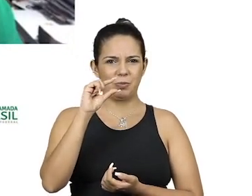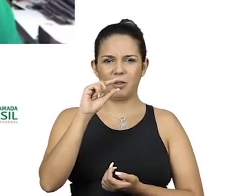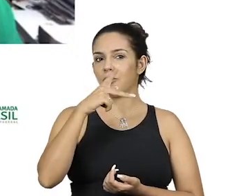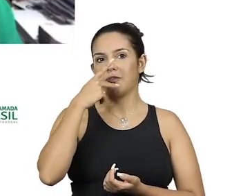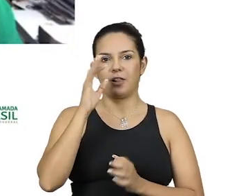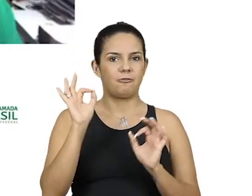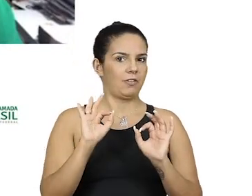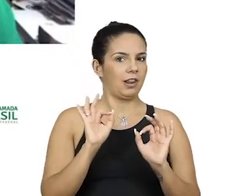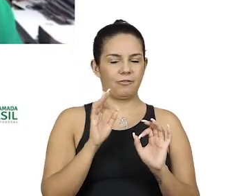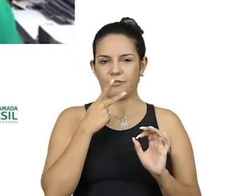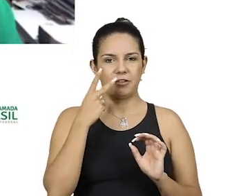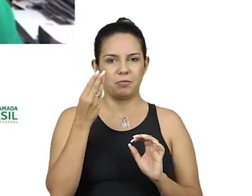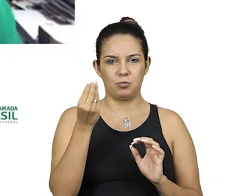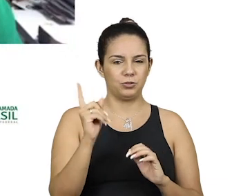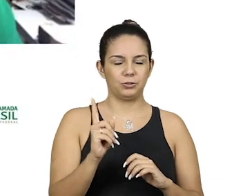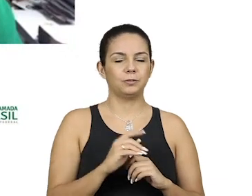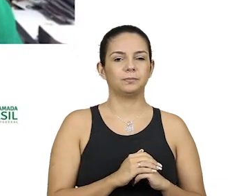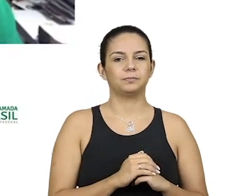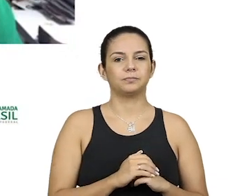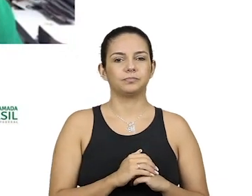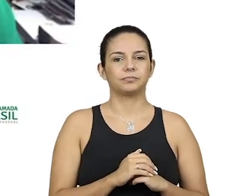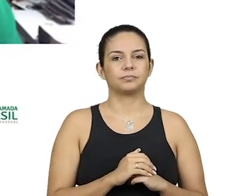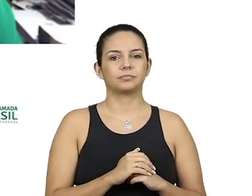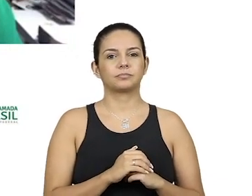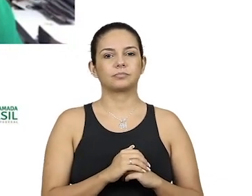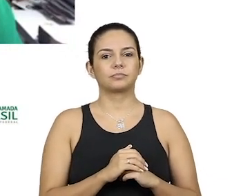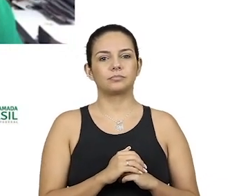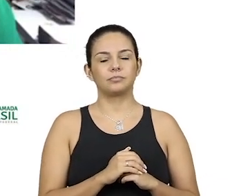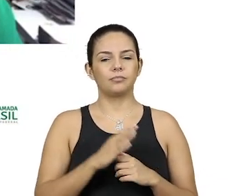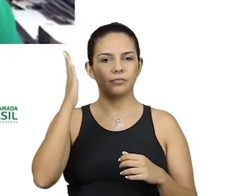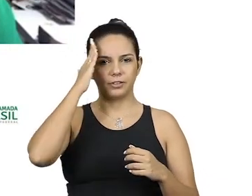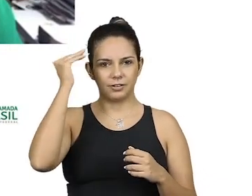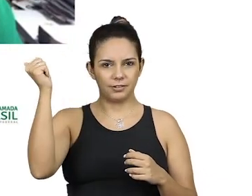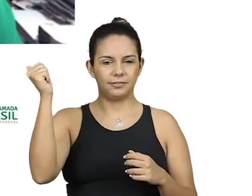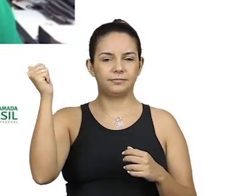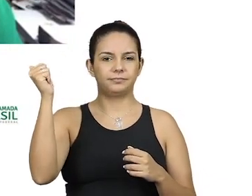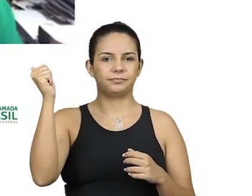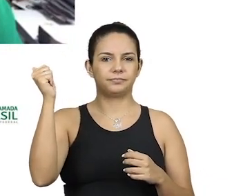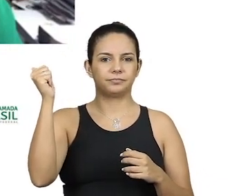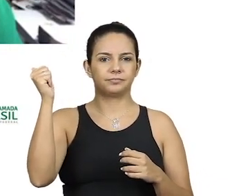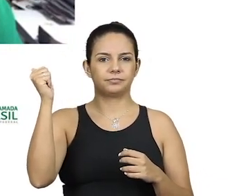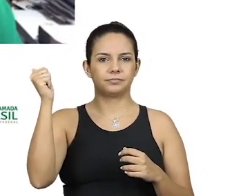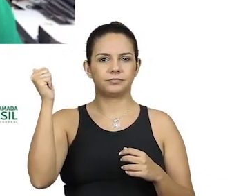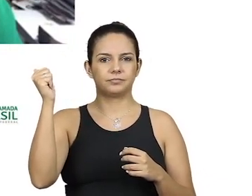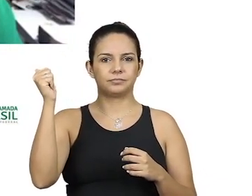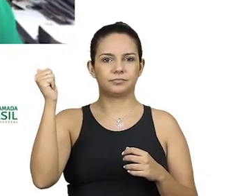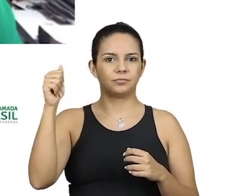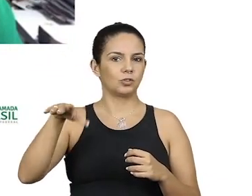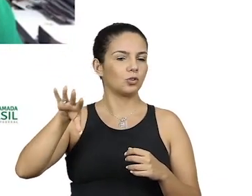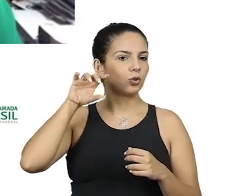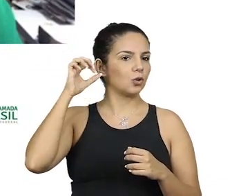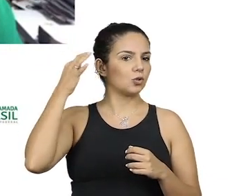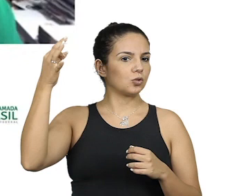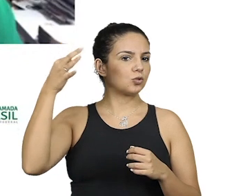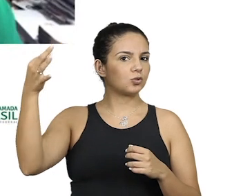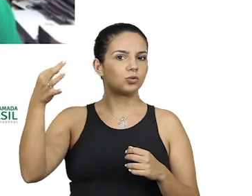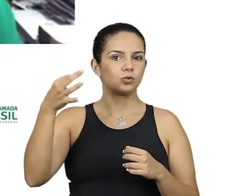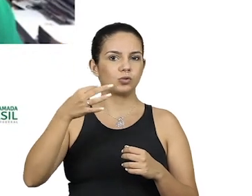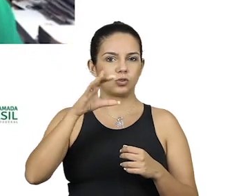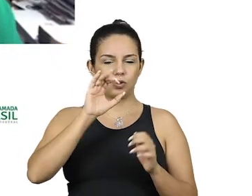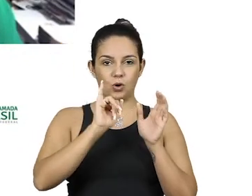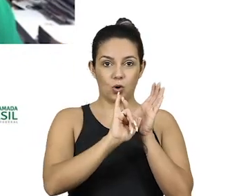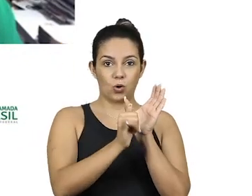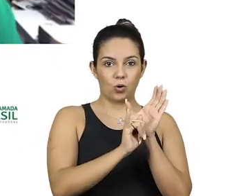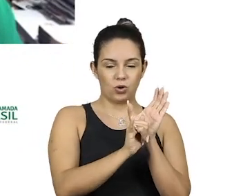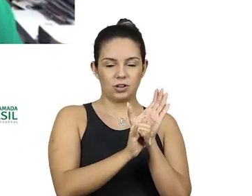era pouco falante, mas sabia tirar acordes do nada.